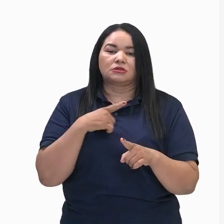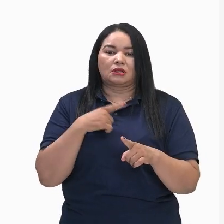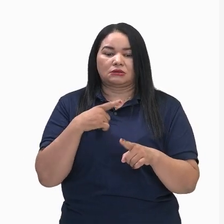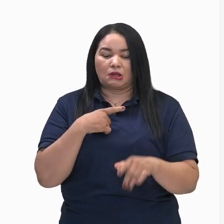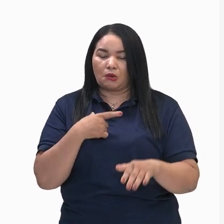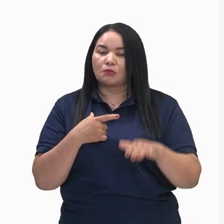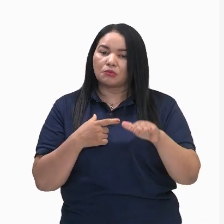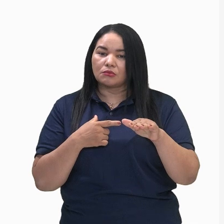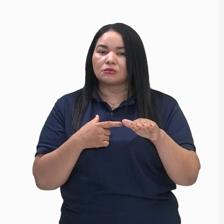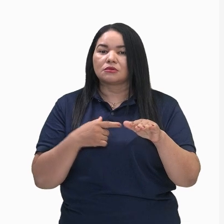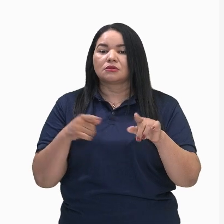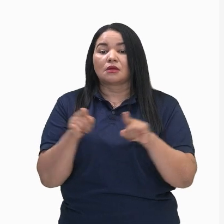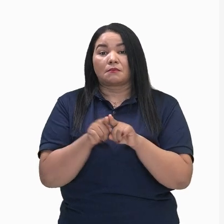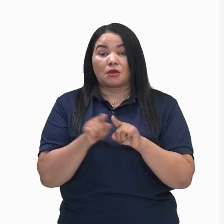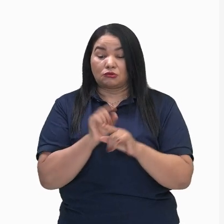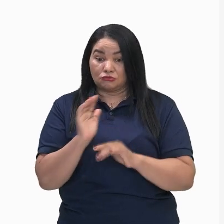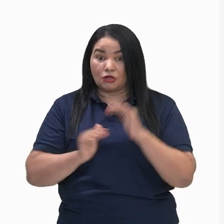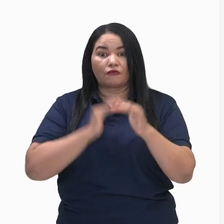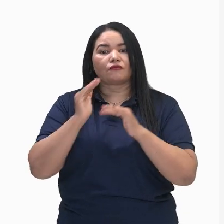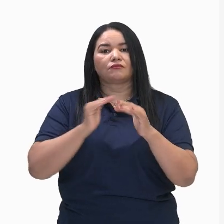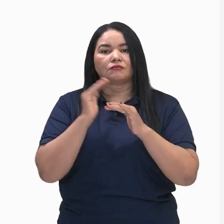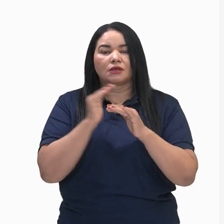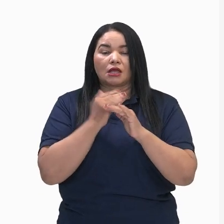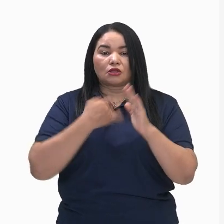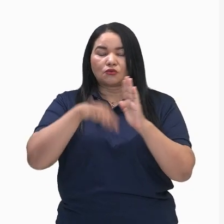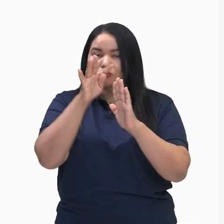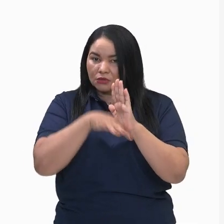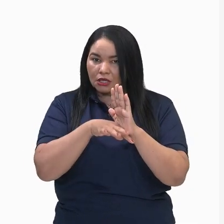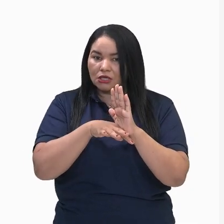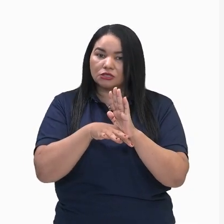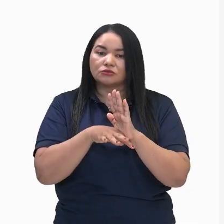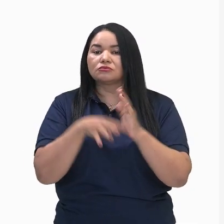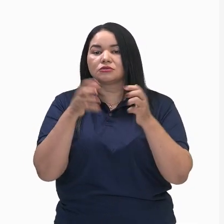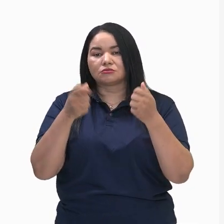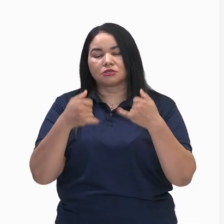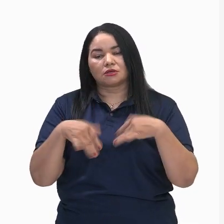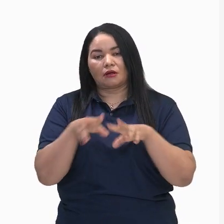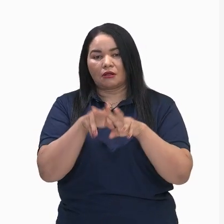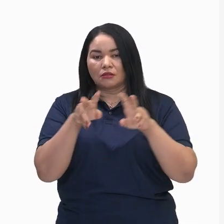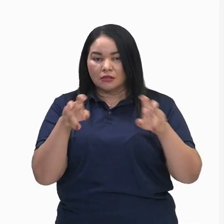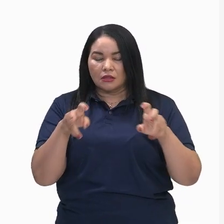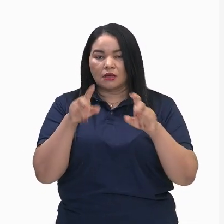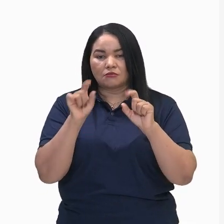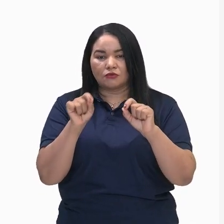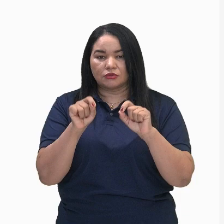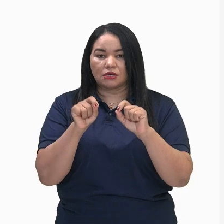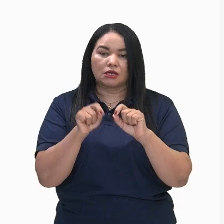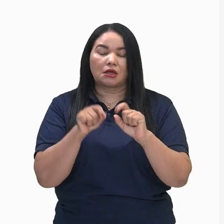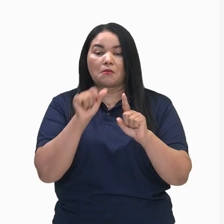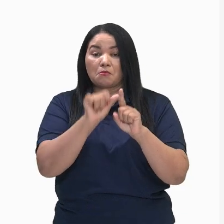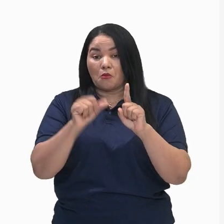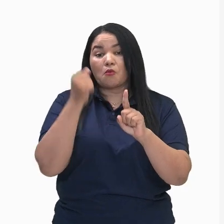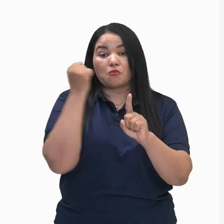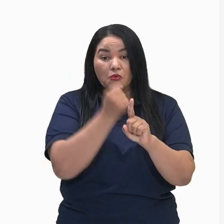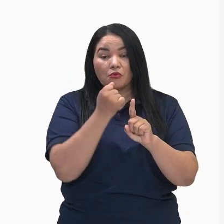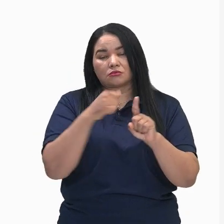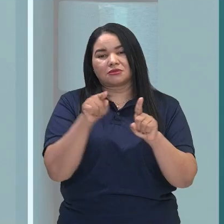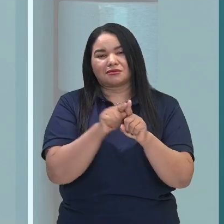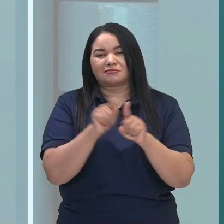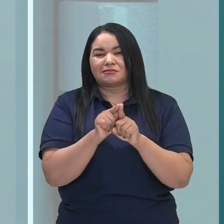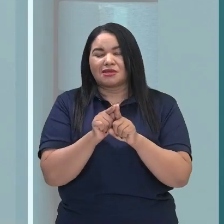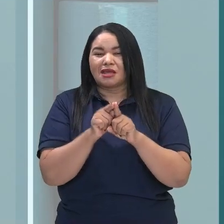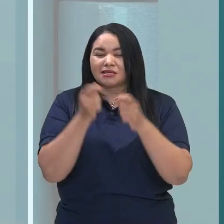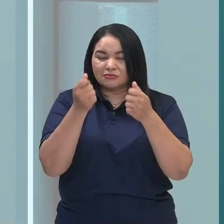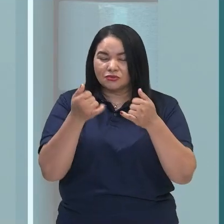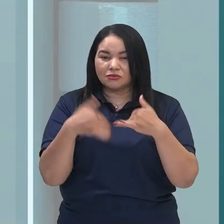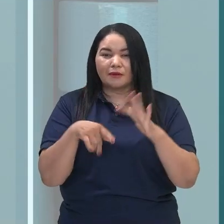viu todo esse desenvolvimento, né, falando do feminicídio, né, falou-se, apresentou dados.